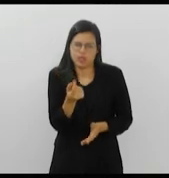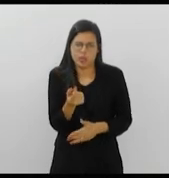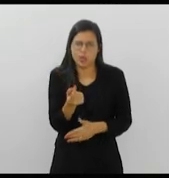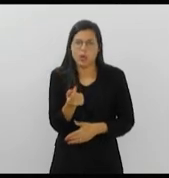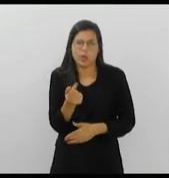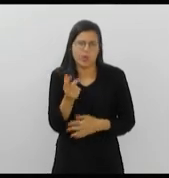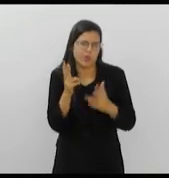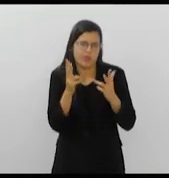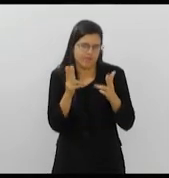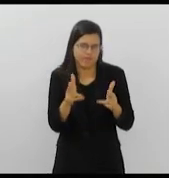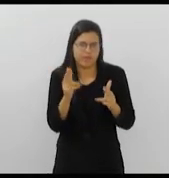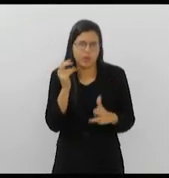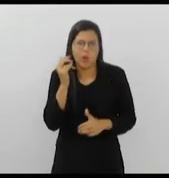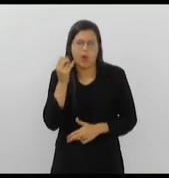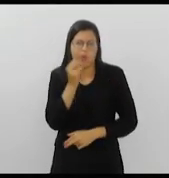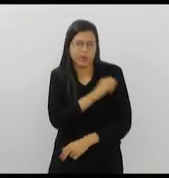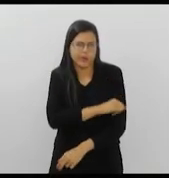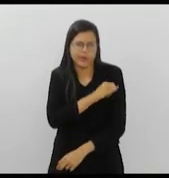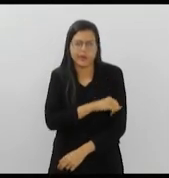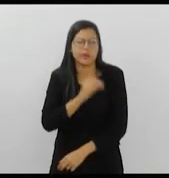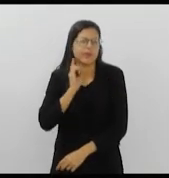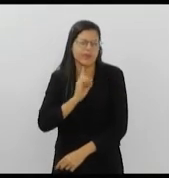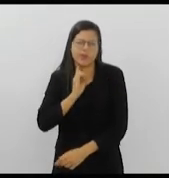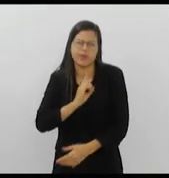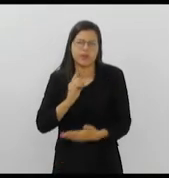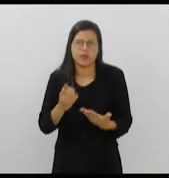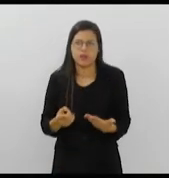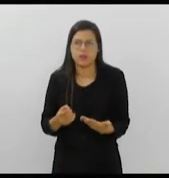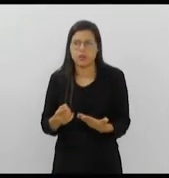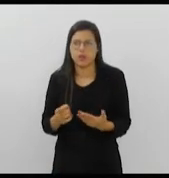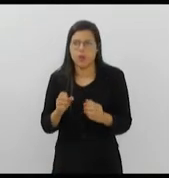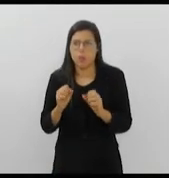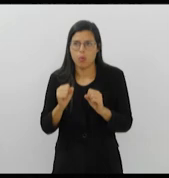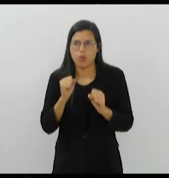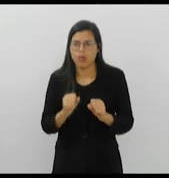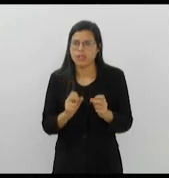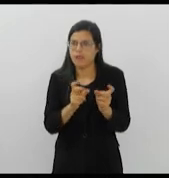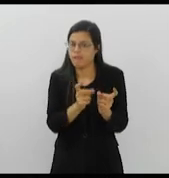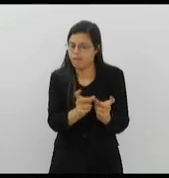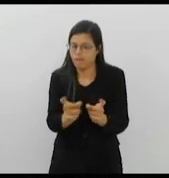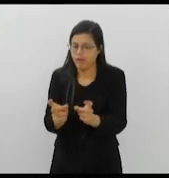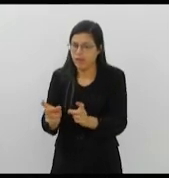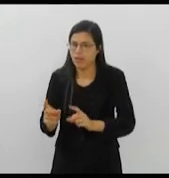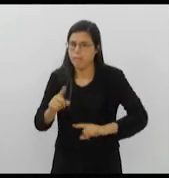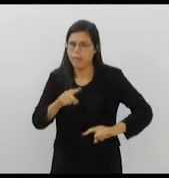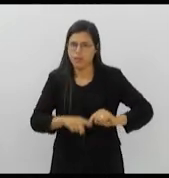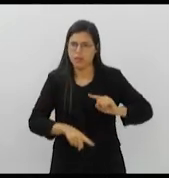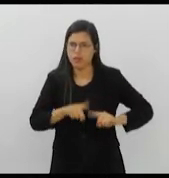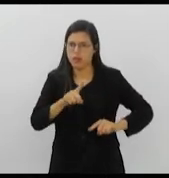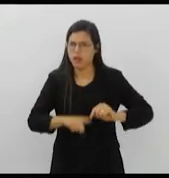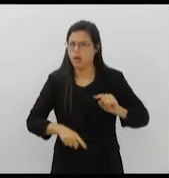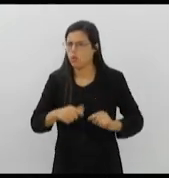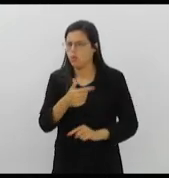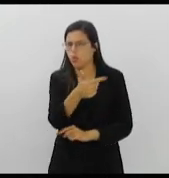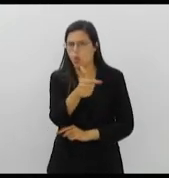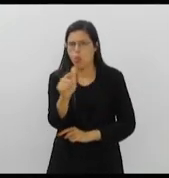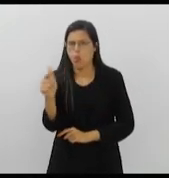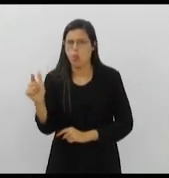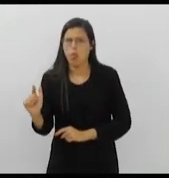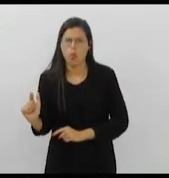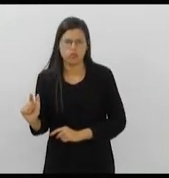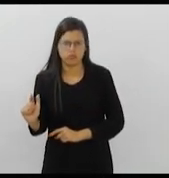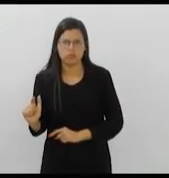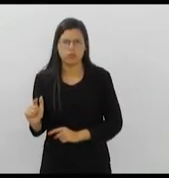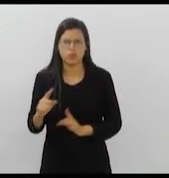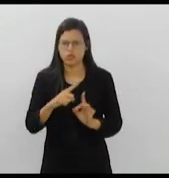Gerais, praticamente todos os estados, pudesse alienar bens e outras formas de